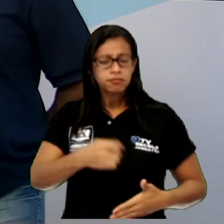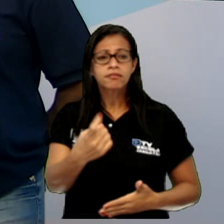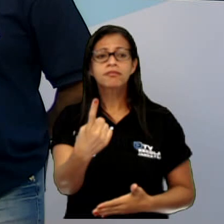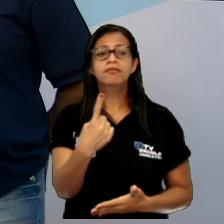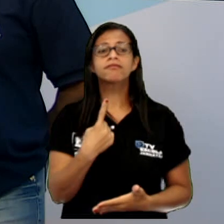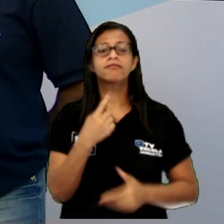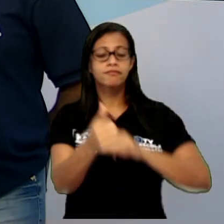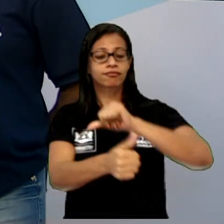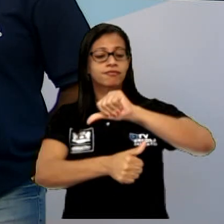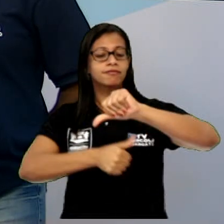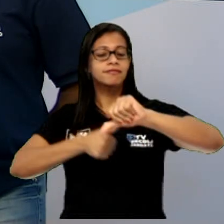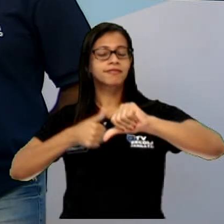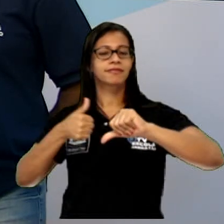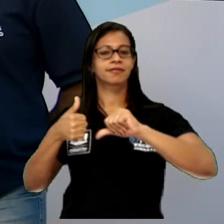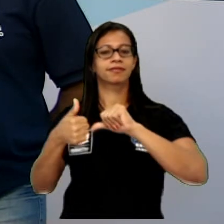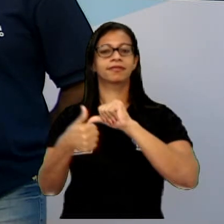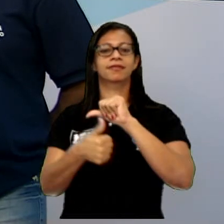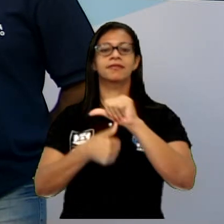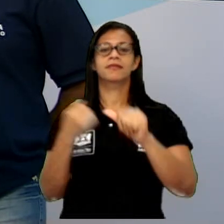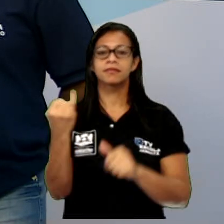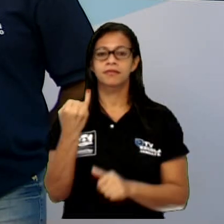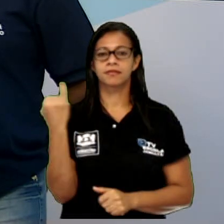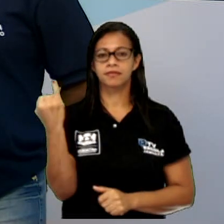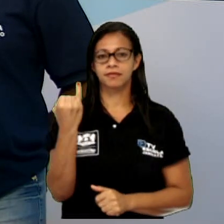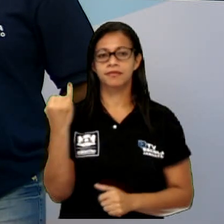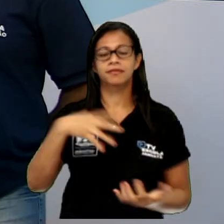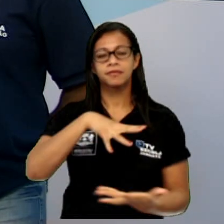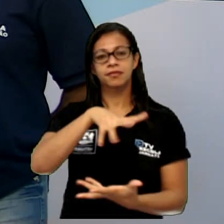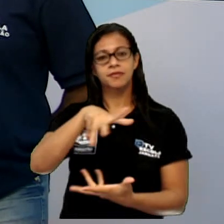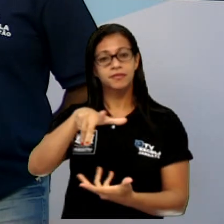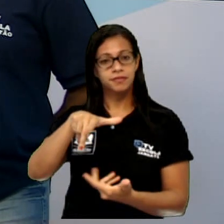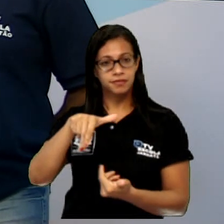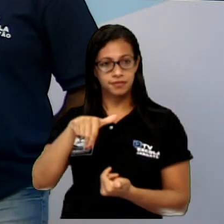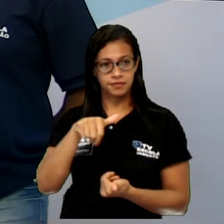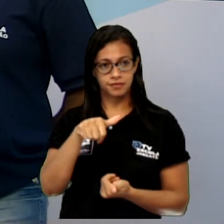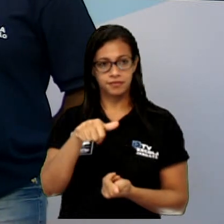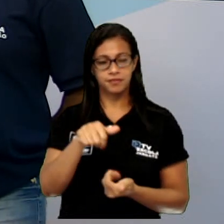tantas transformações assim para o mundo, né? O período